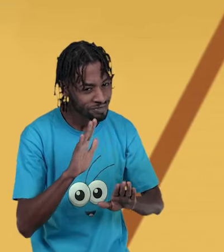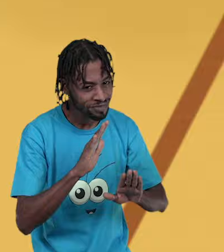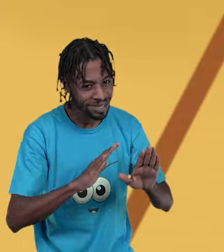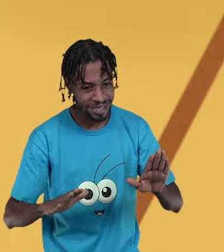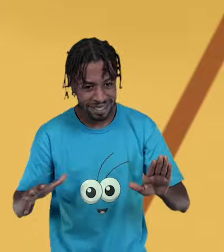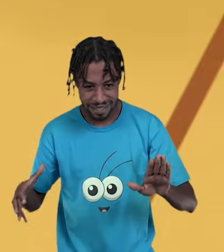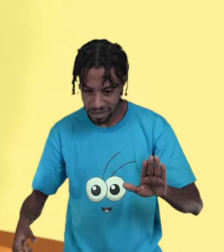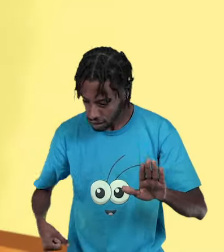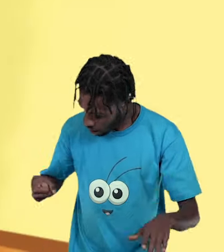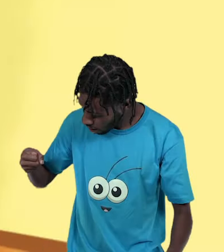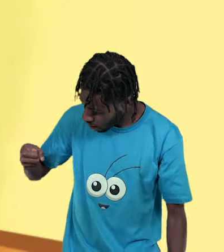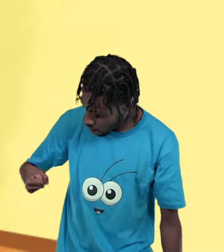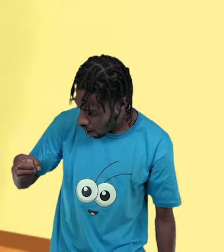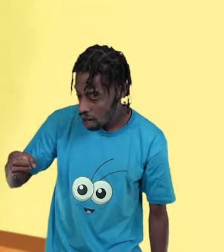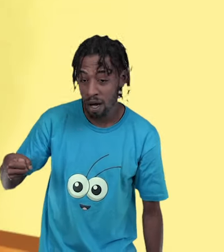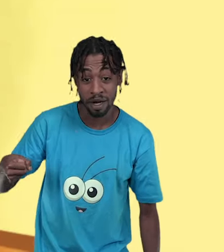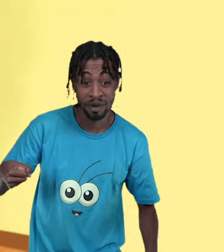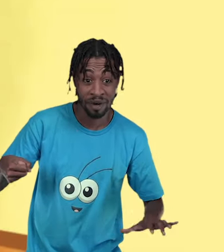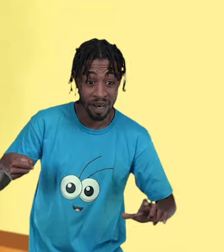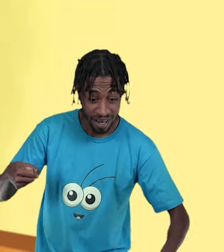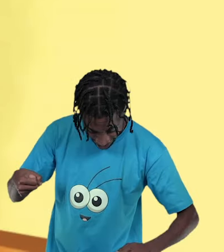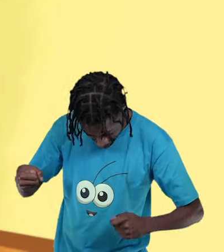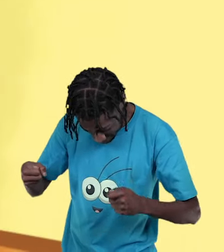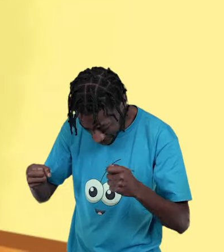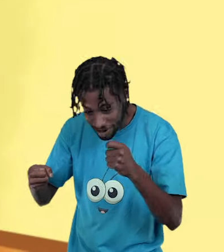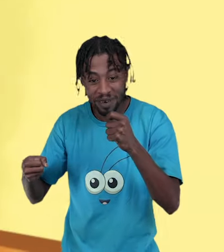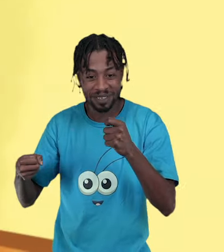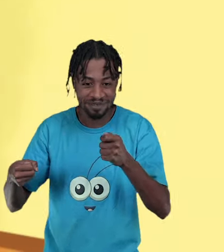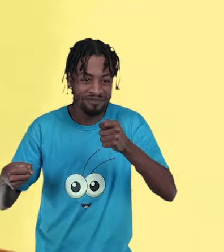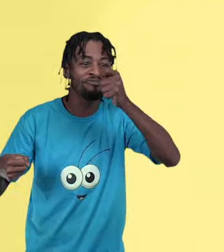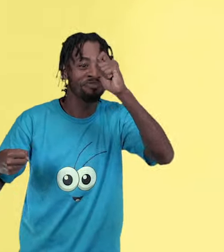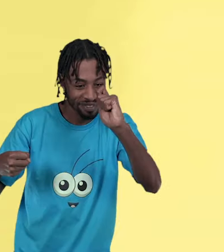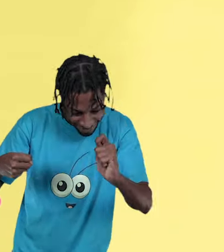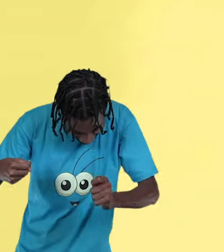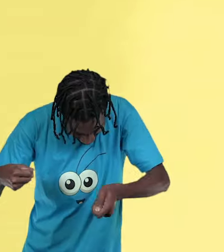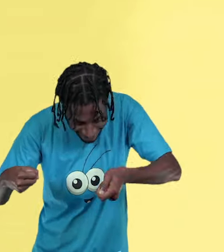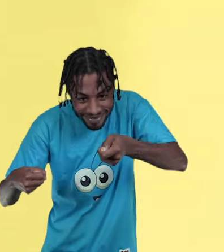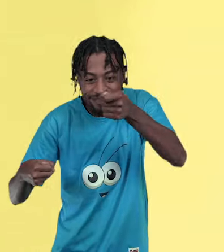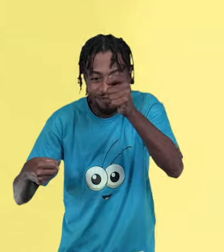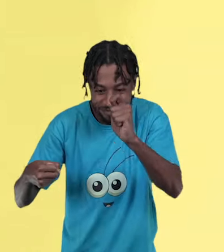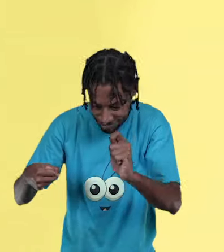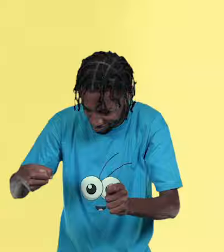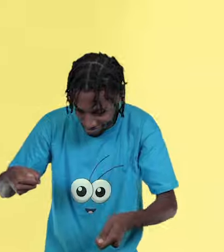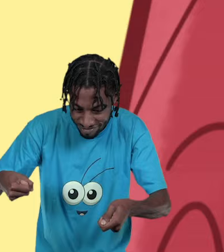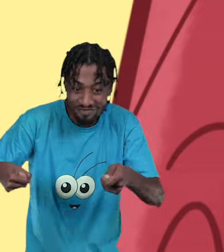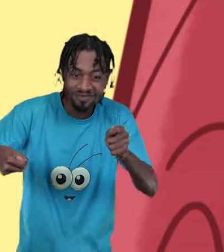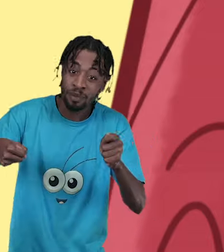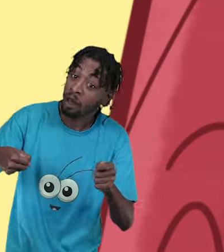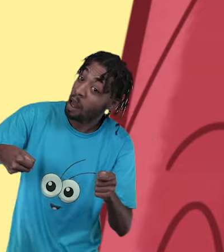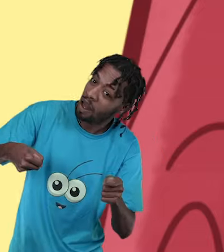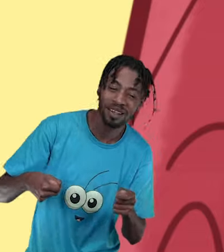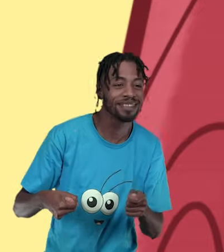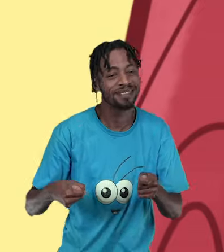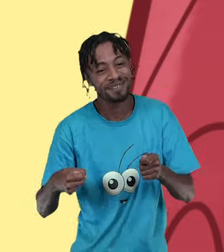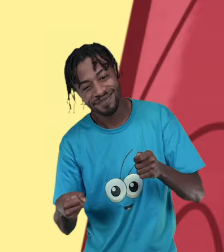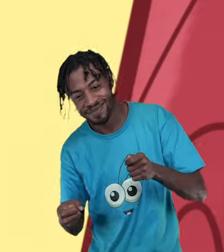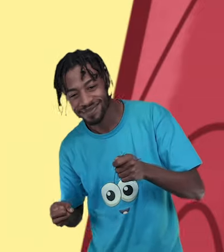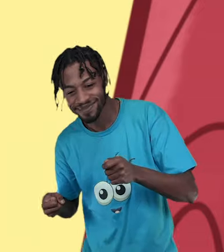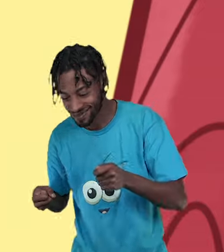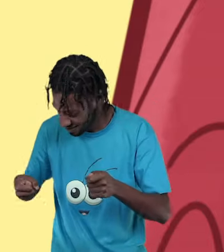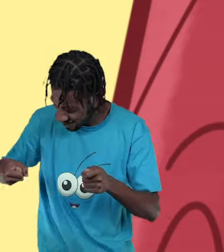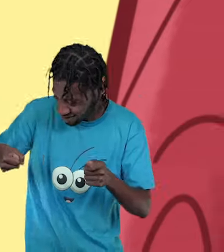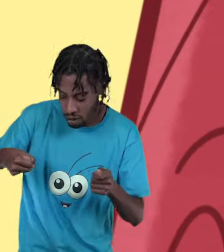Segurando a latinha E o pincel para pintar pintar